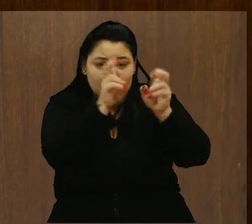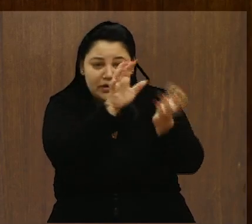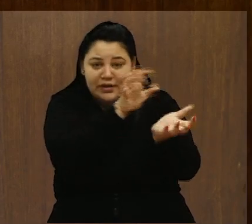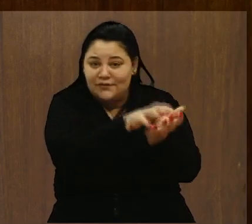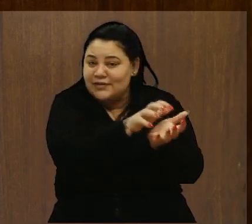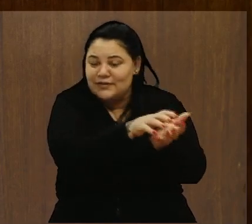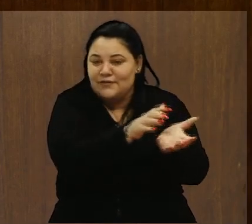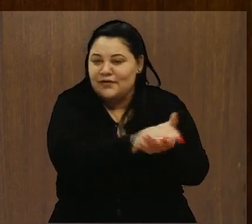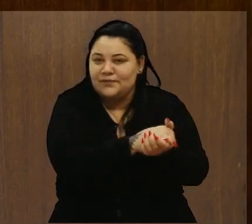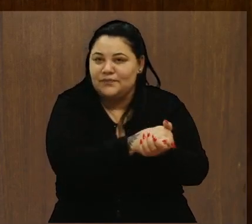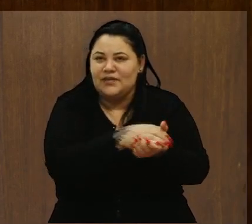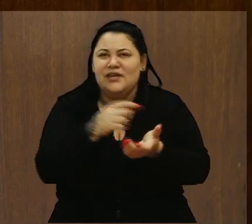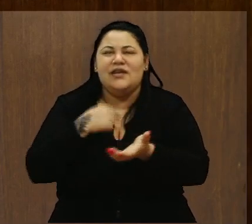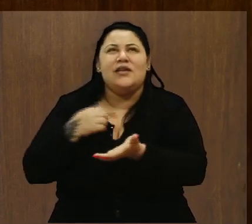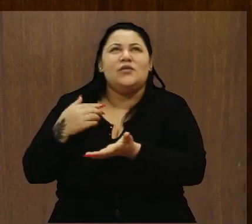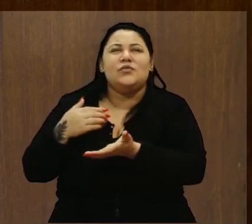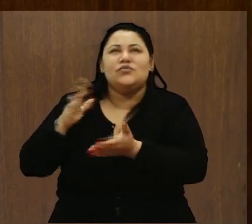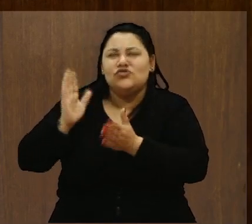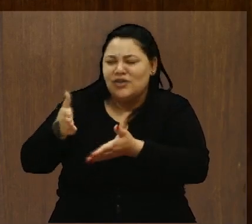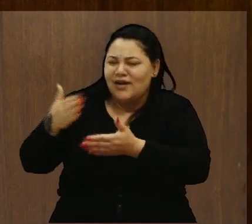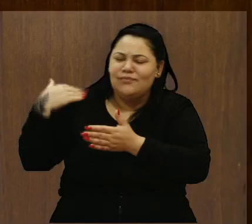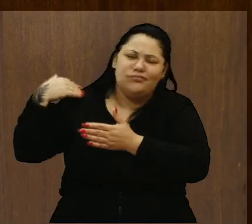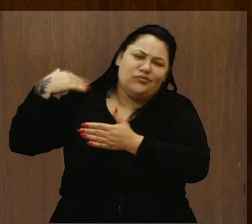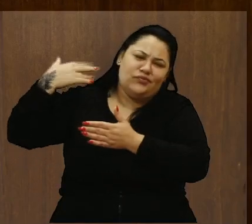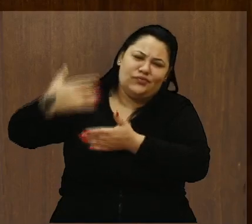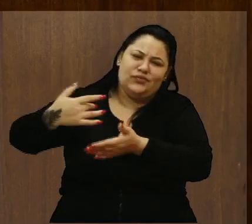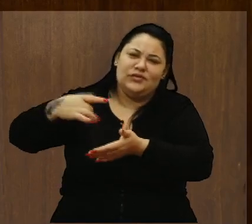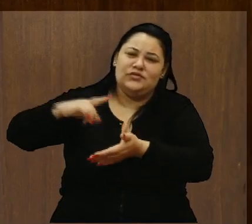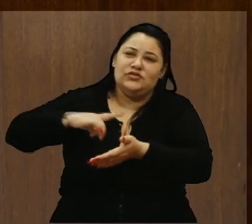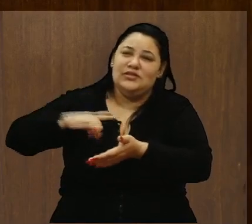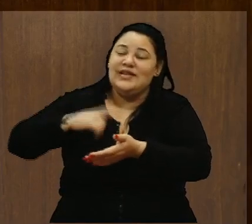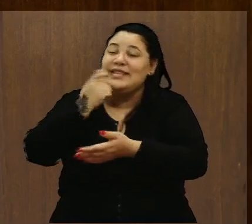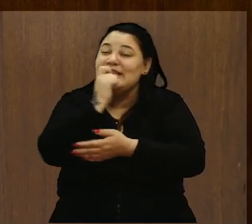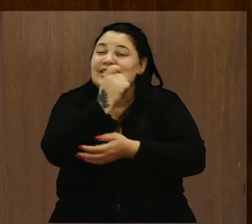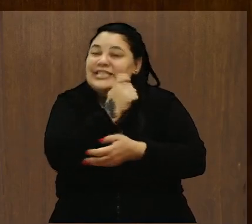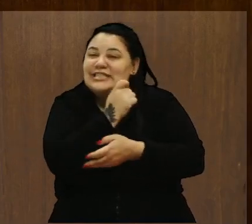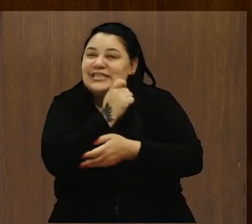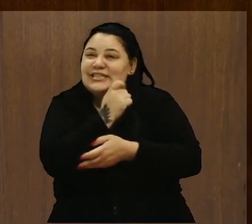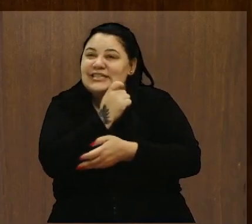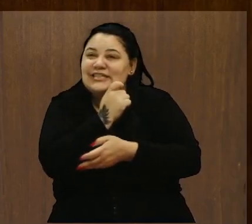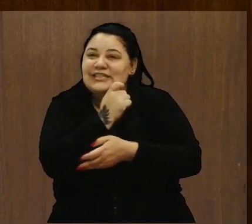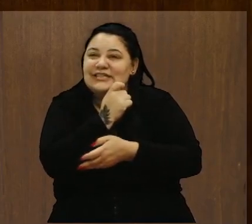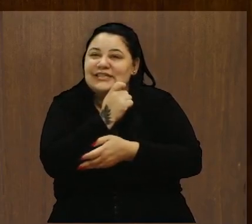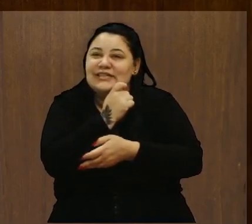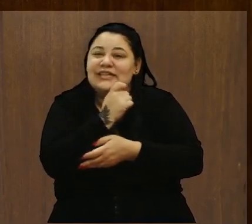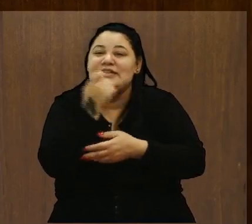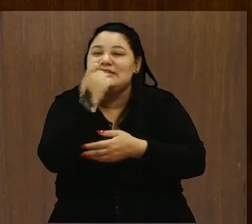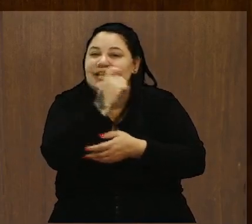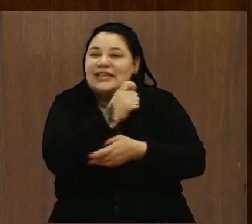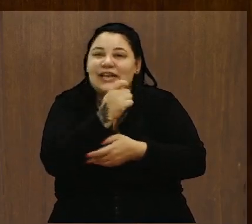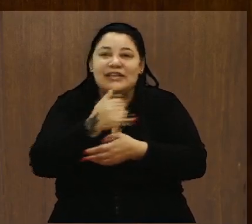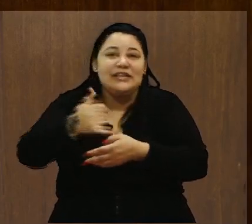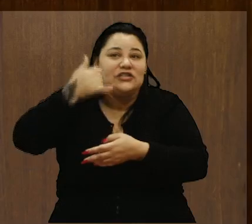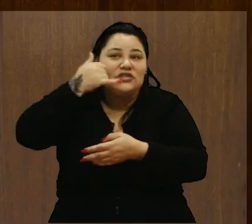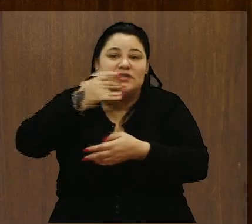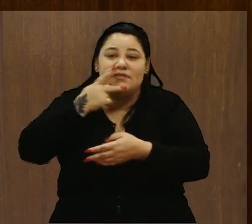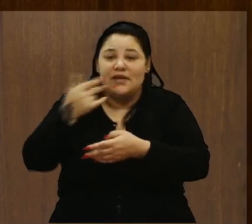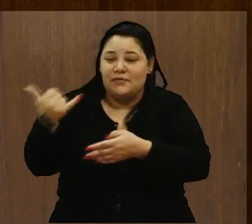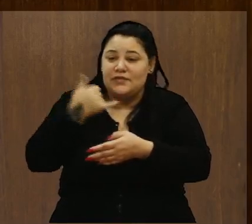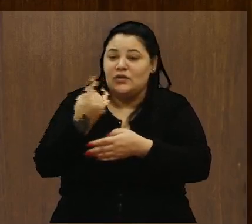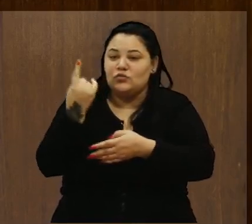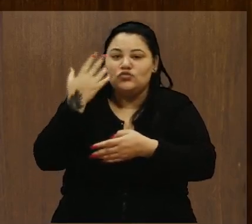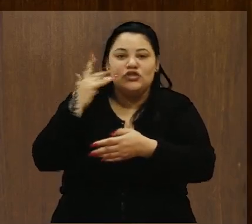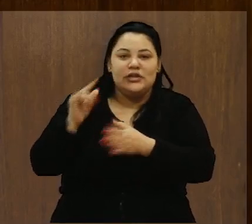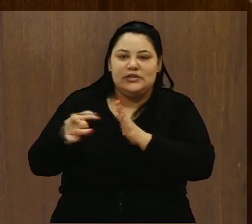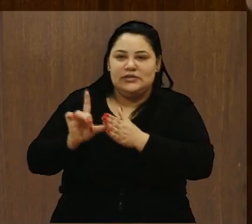Desde que eu me conheço por gente, quando tinha dentista, a secretária da dentista ligava lá na minha casa para falar um dia antes. Eu sei que o